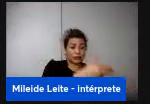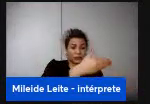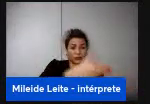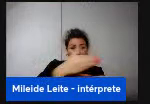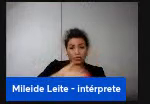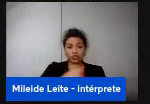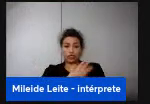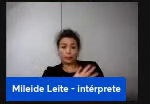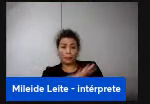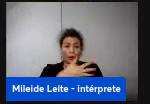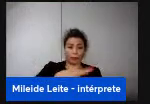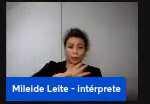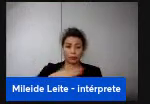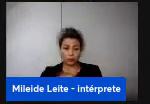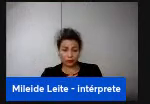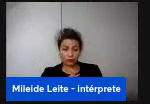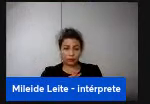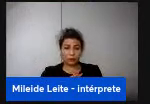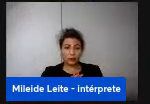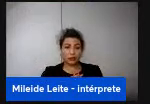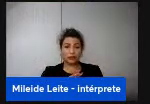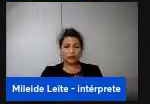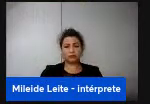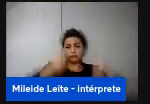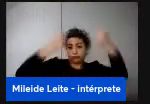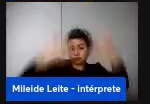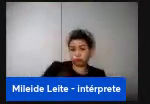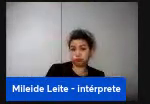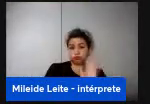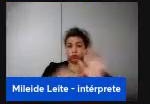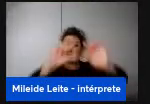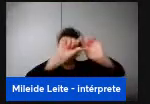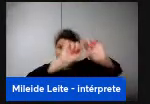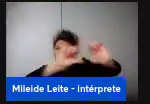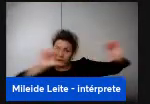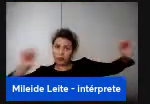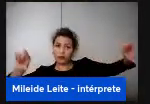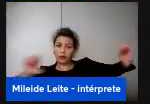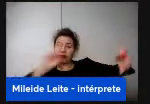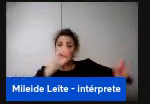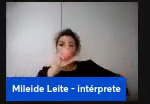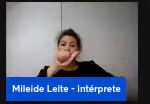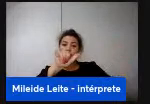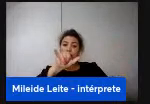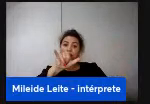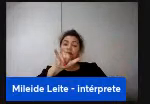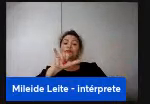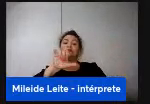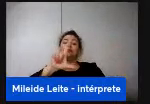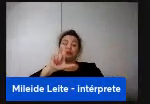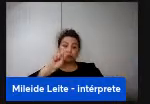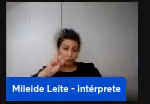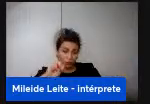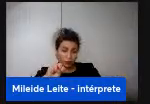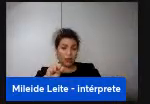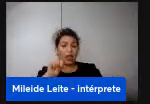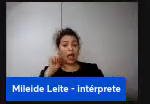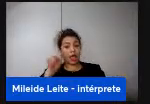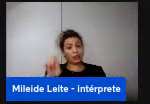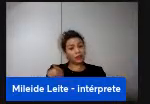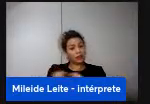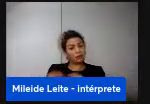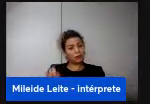probabilidade, né, que estão explícitas lá na equação do Bayes, Né? Aqui você tem